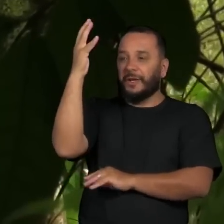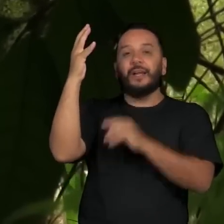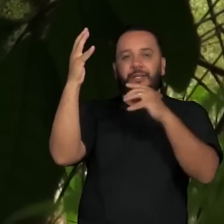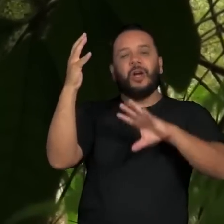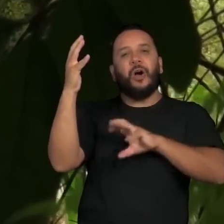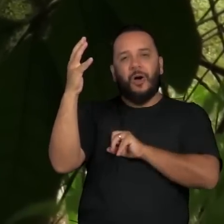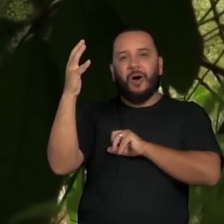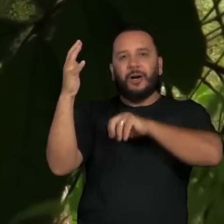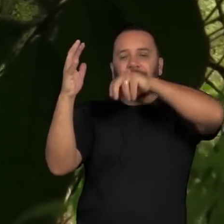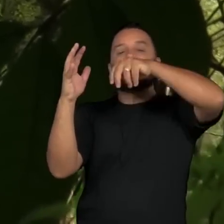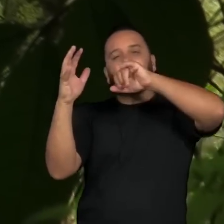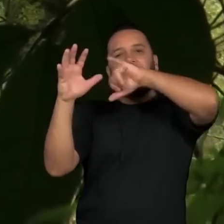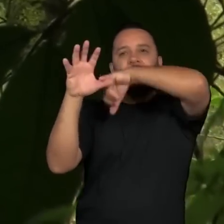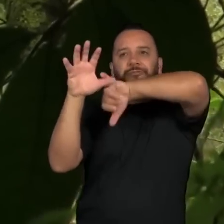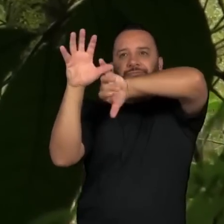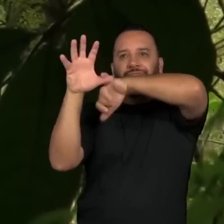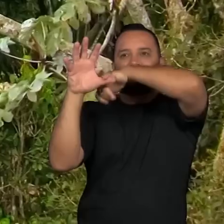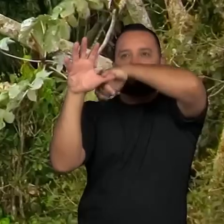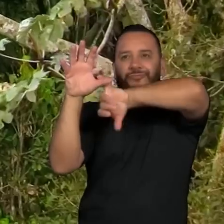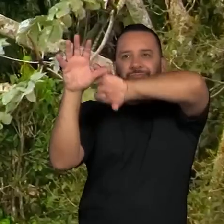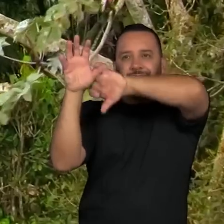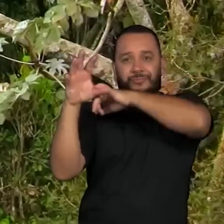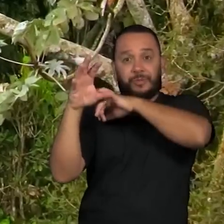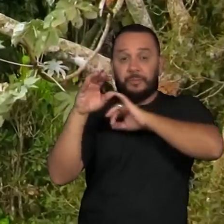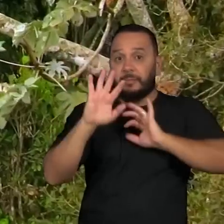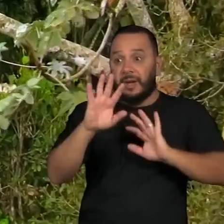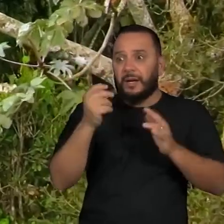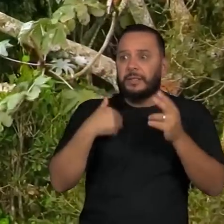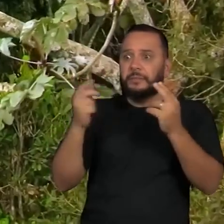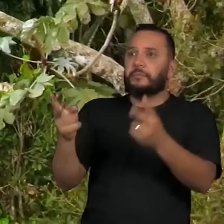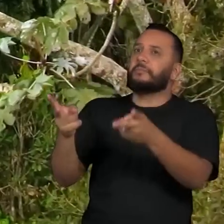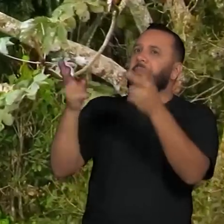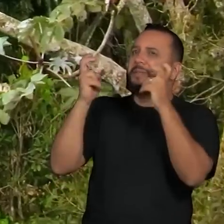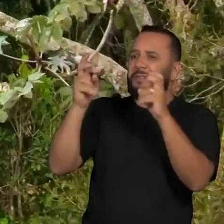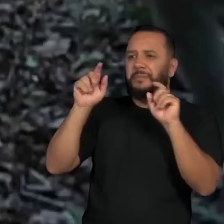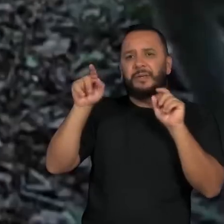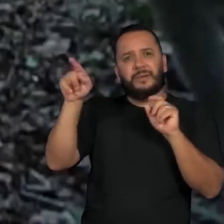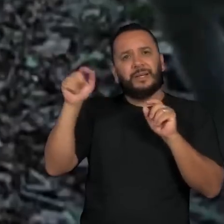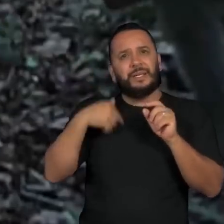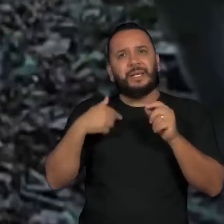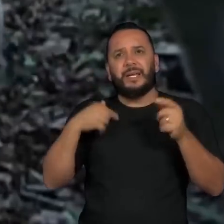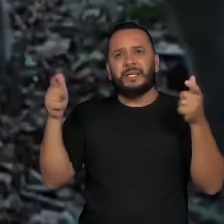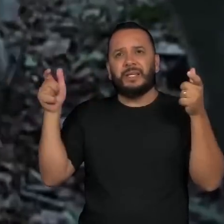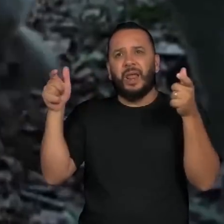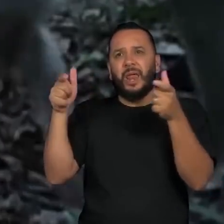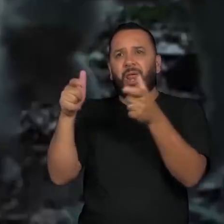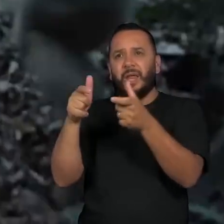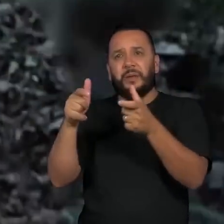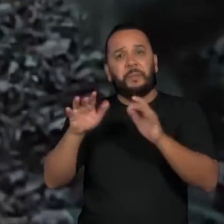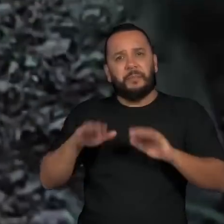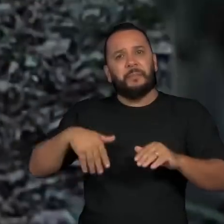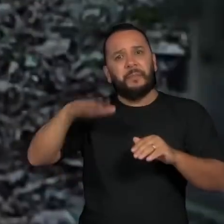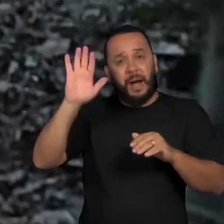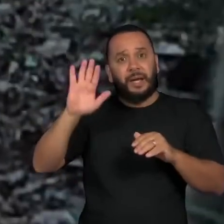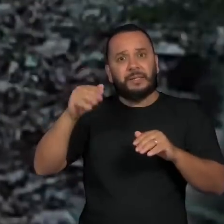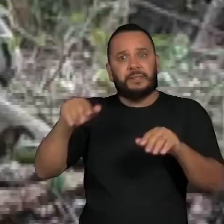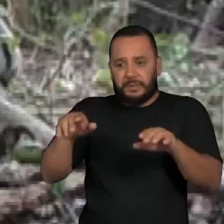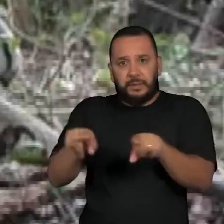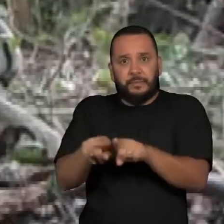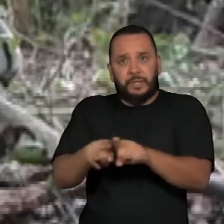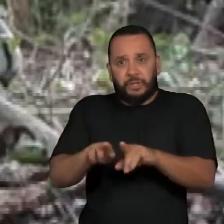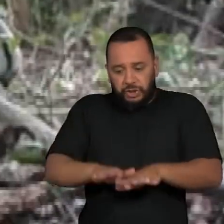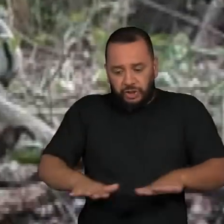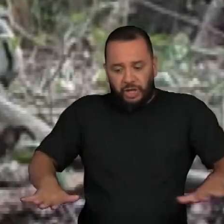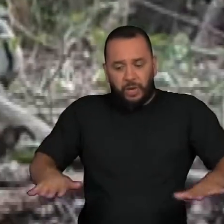pendurar. Mas nos últimos anos ela percebeu que os muriquis mudaram. Passam mais tempo no chão por causa